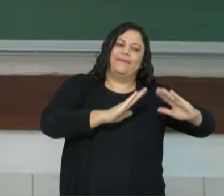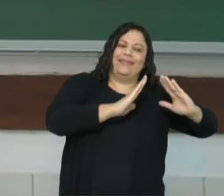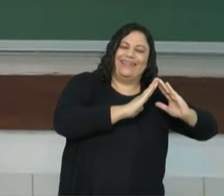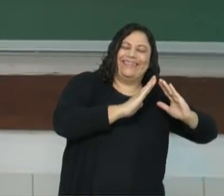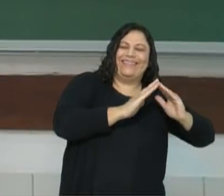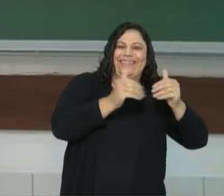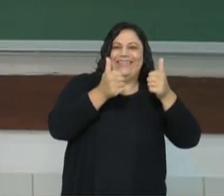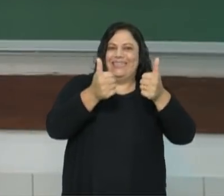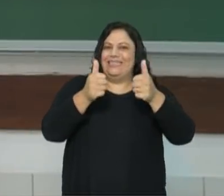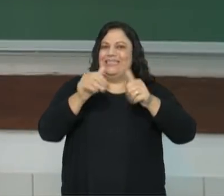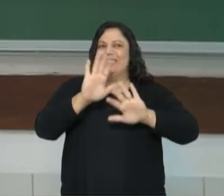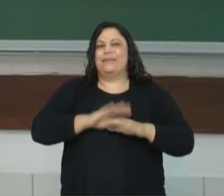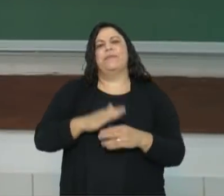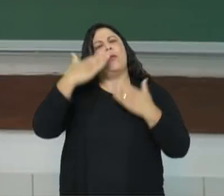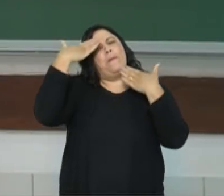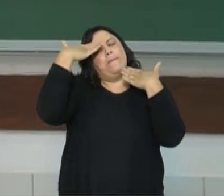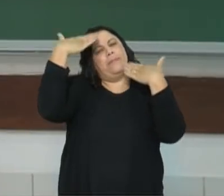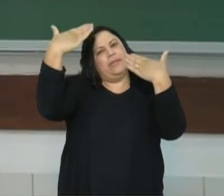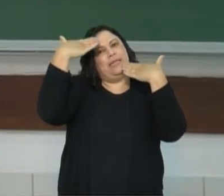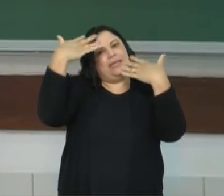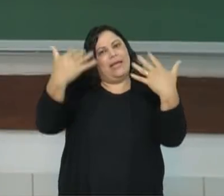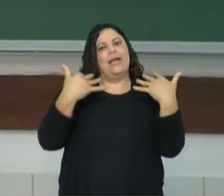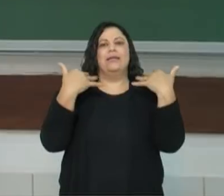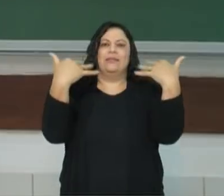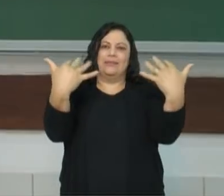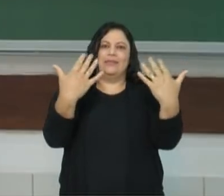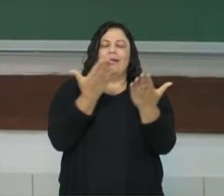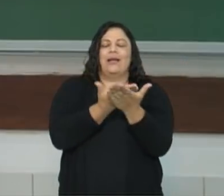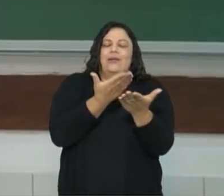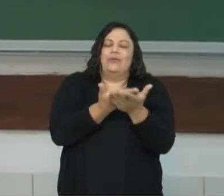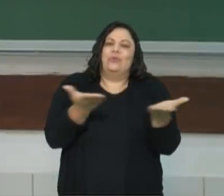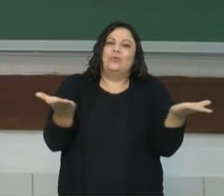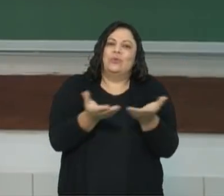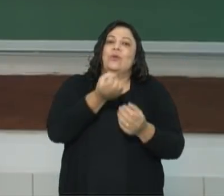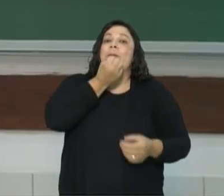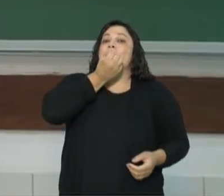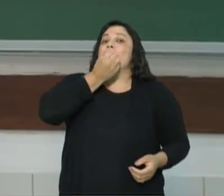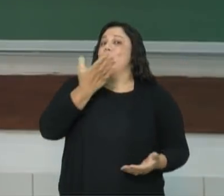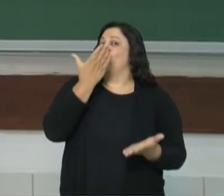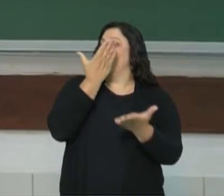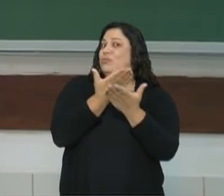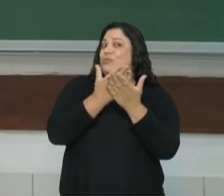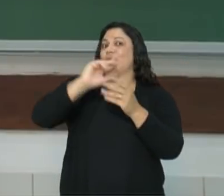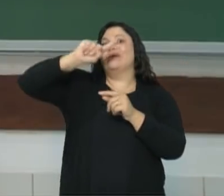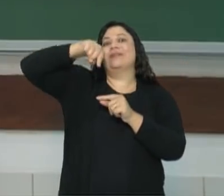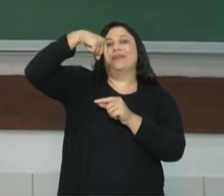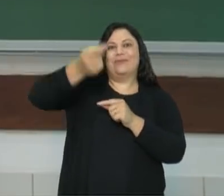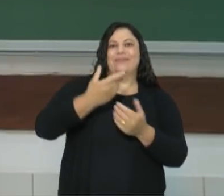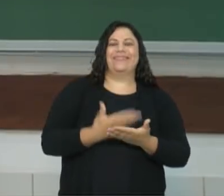Perfeito? Muito obrigado por acompanhar a aula de hoje. Bons estudos e até a próxima aula.